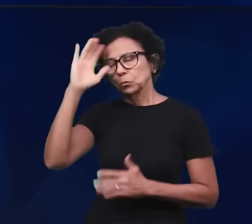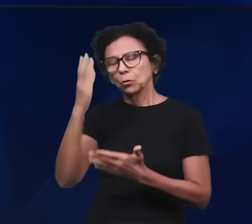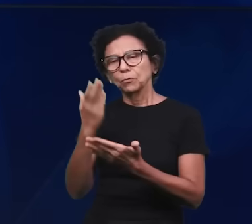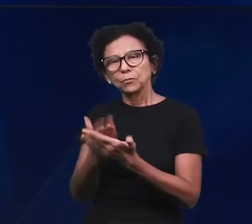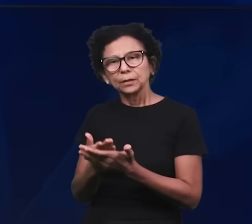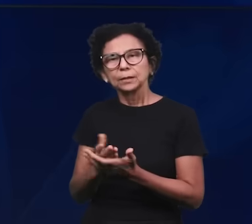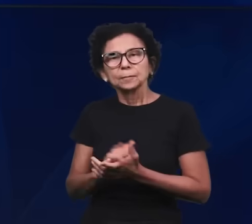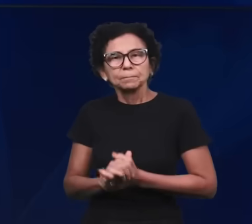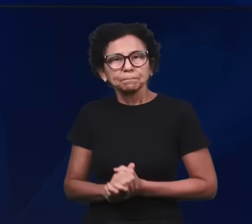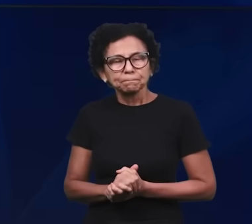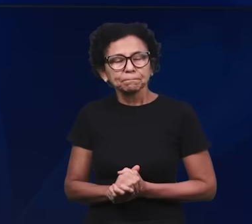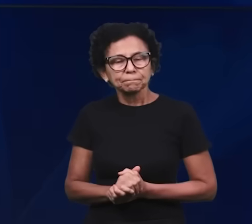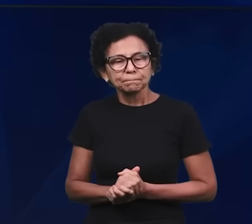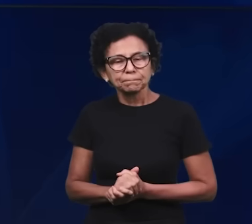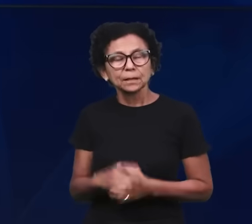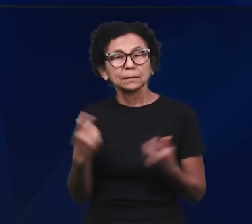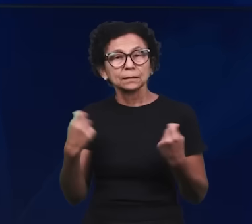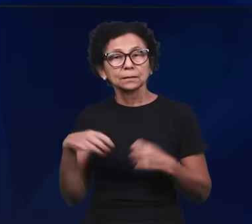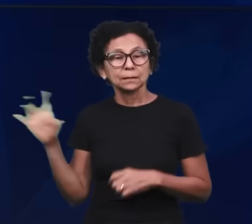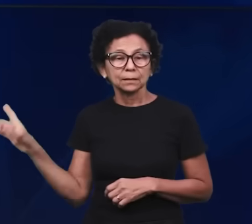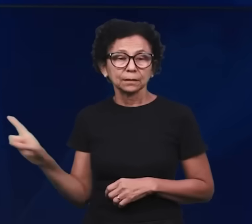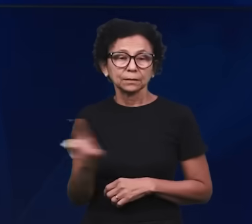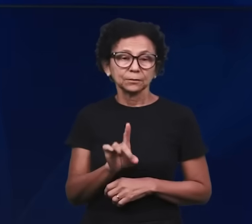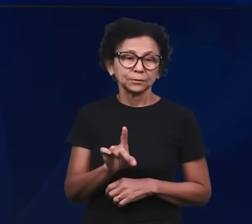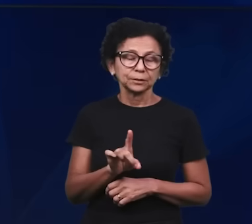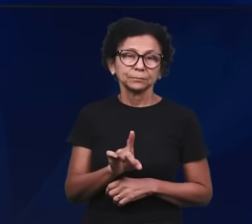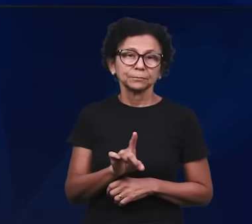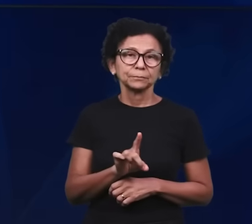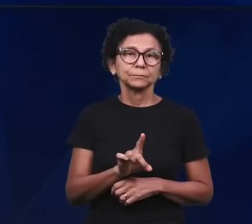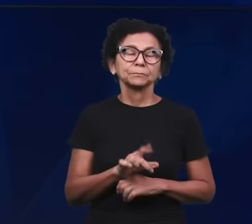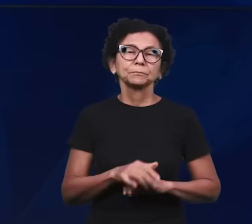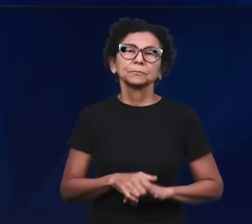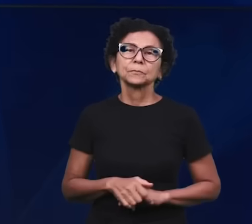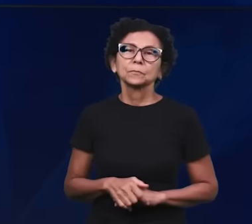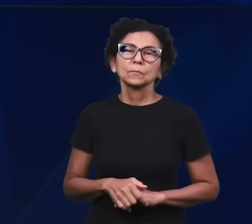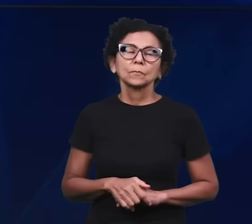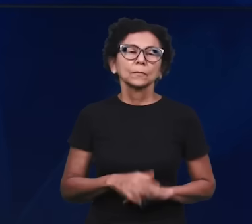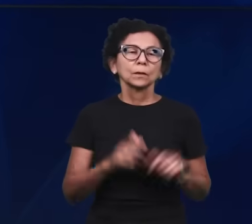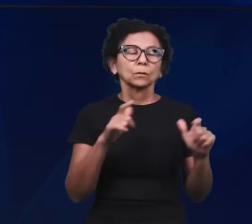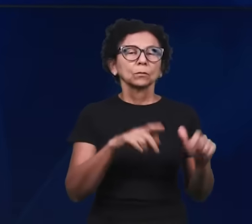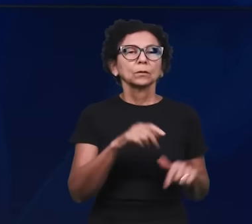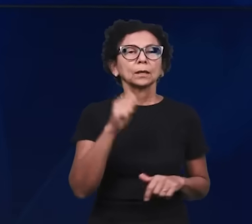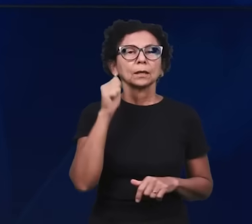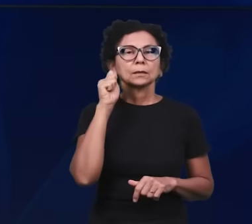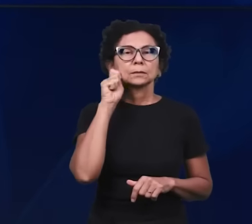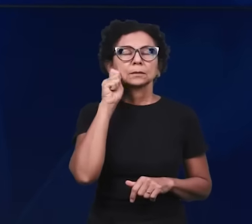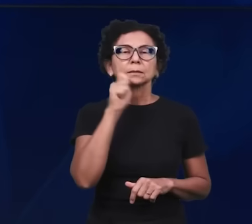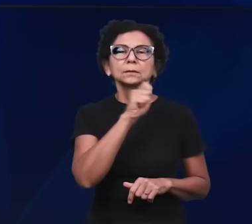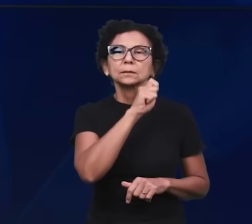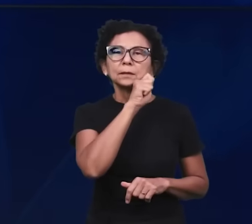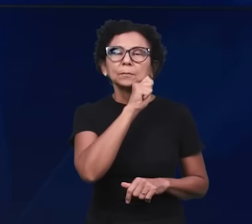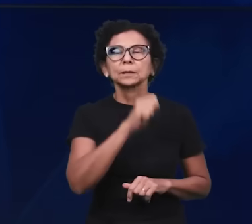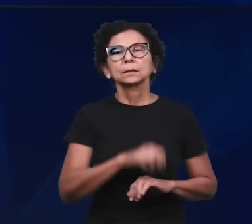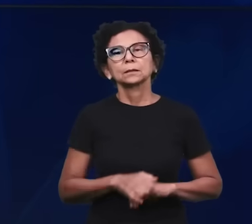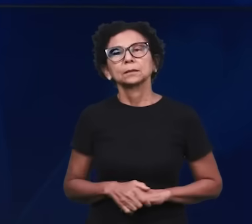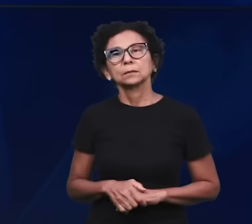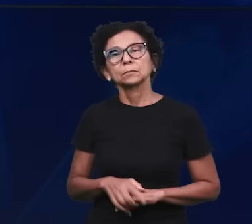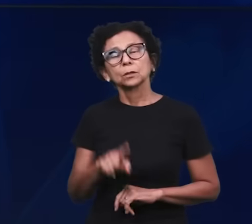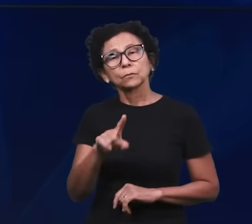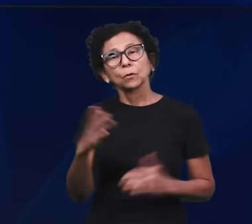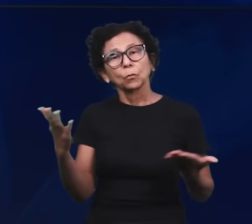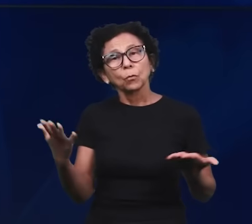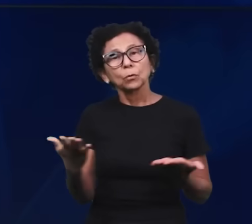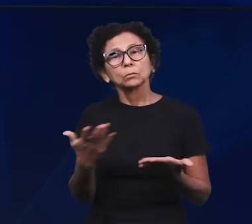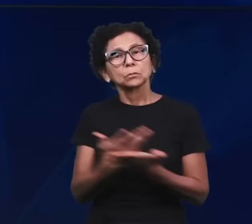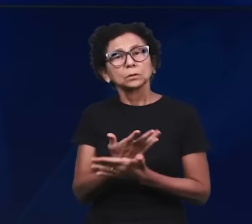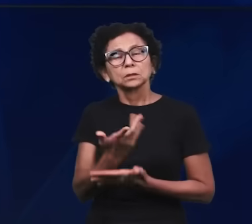decreto. Jesus era necessário passar por Samaria. Meu irmão, meu amigo, quem sabe, isso que aconteceu com você ou está acontecendo, é